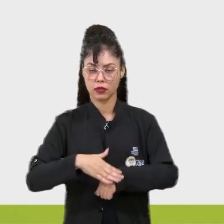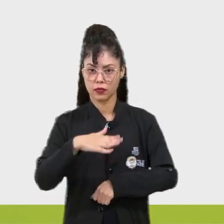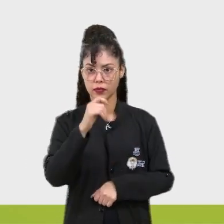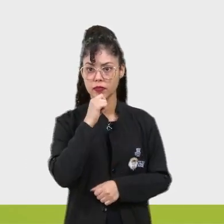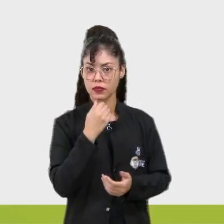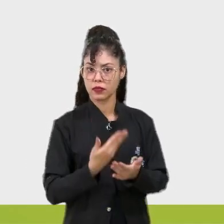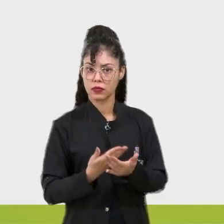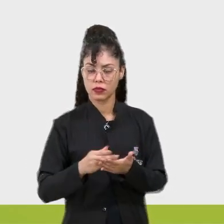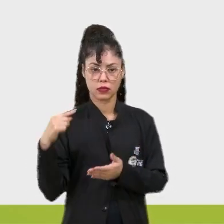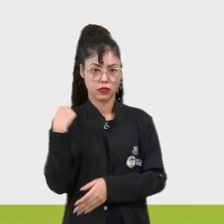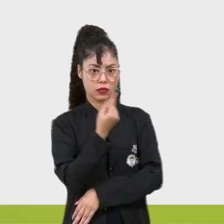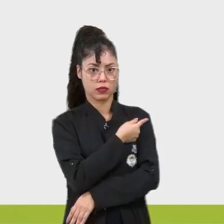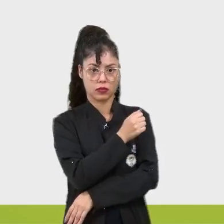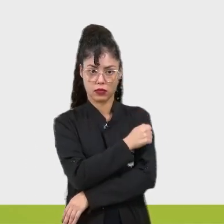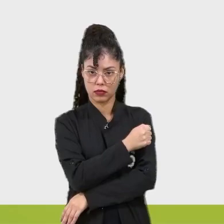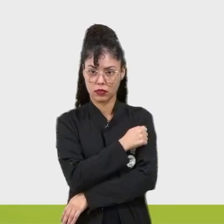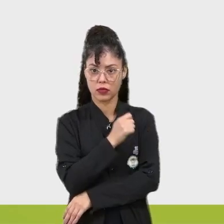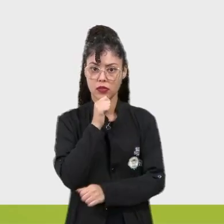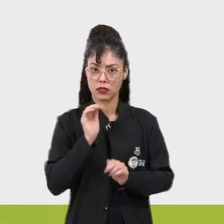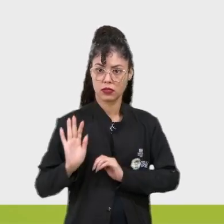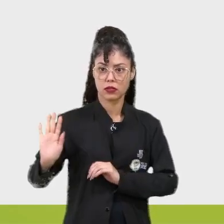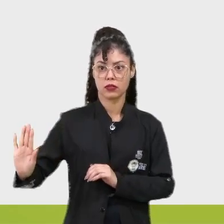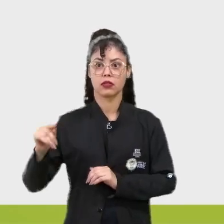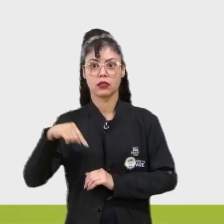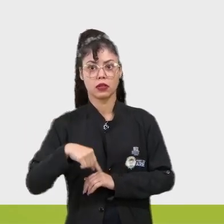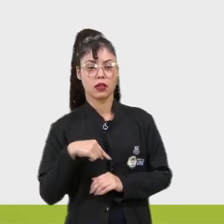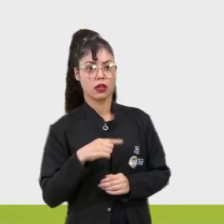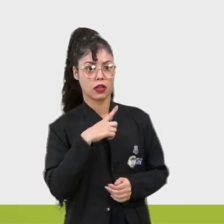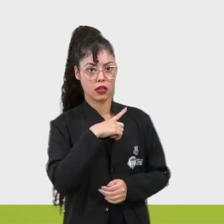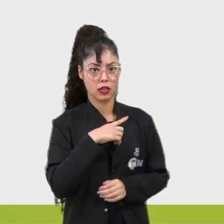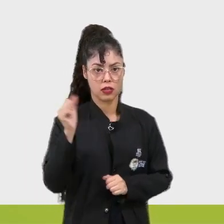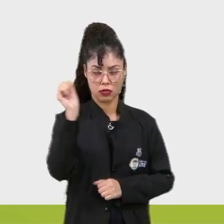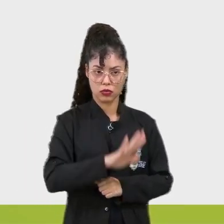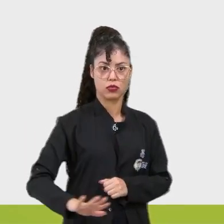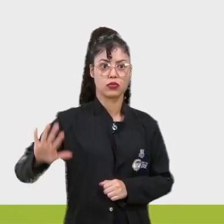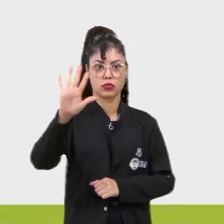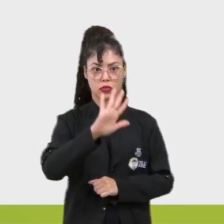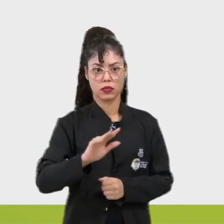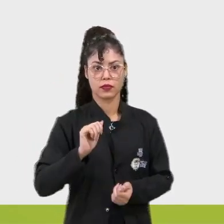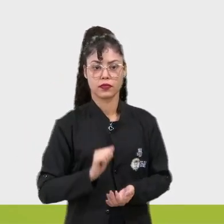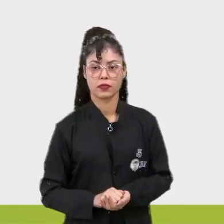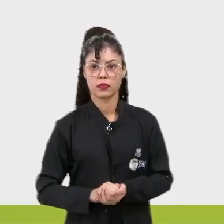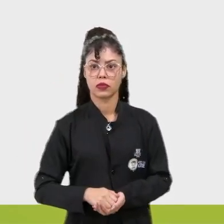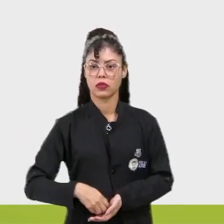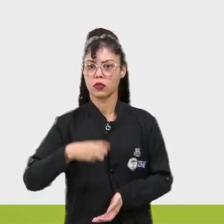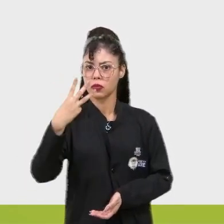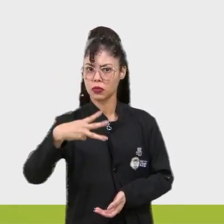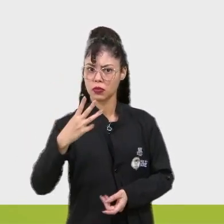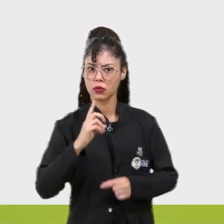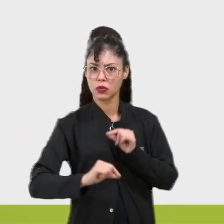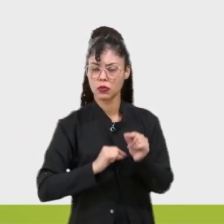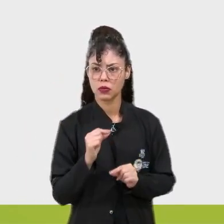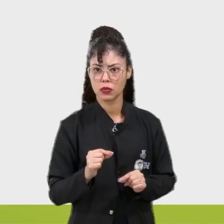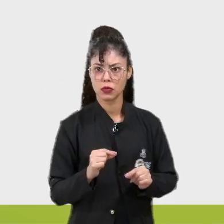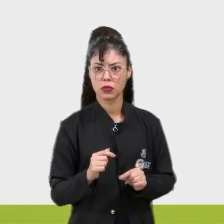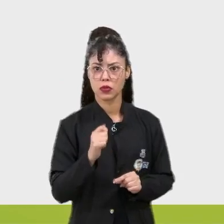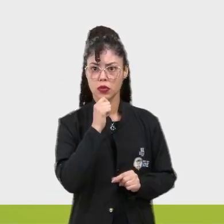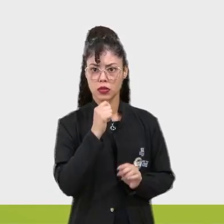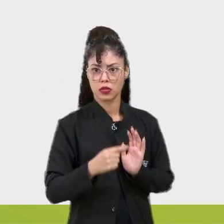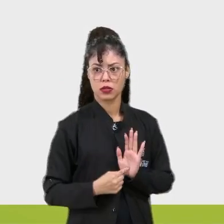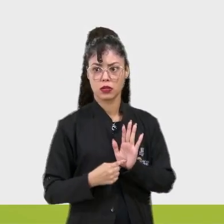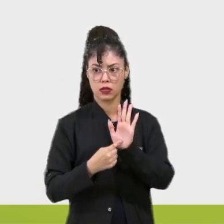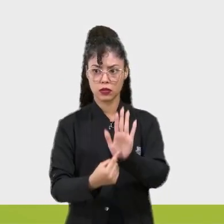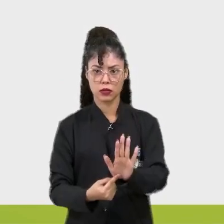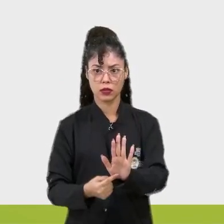nossos estudantes, eles ficam aqui, né? Os candidatos, na verdade, de forma geral, ficam no nível 3. O que é o nível 3? Eu apresento